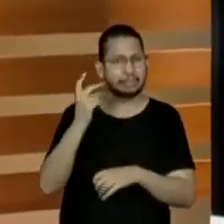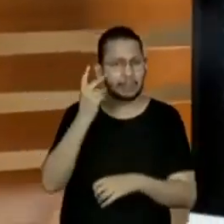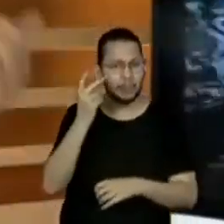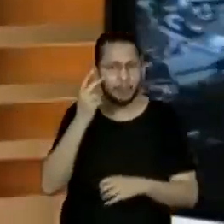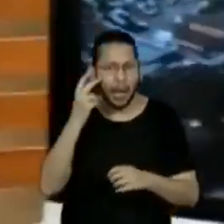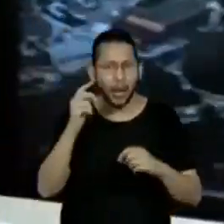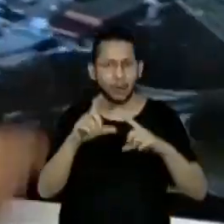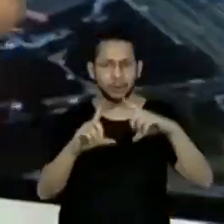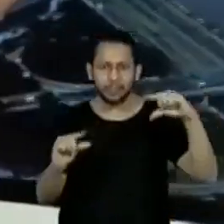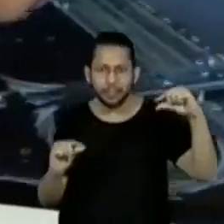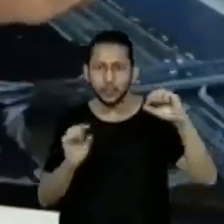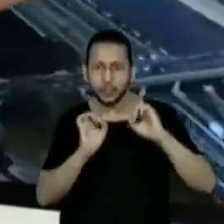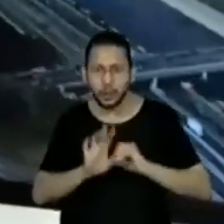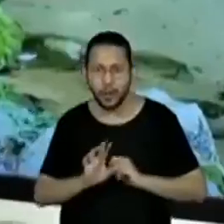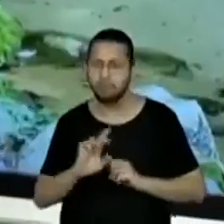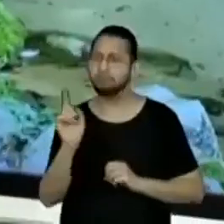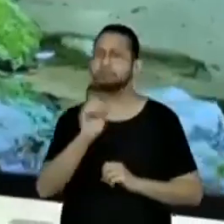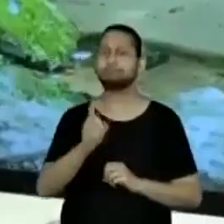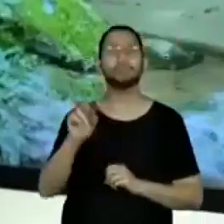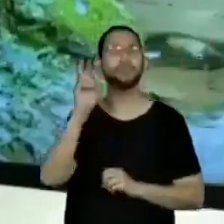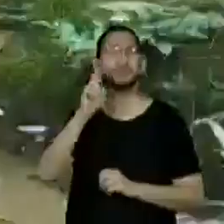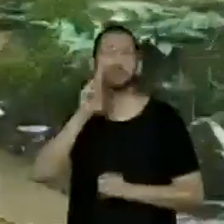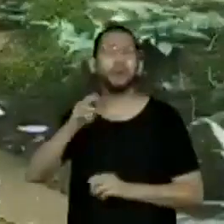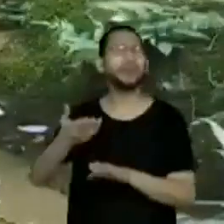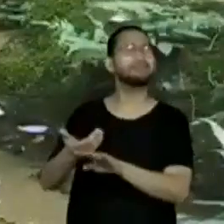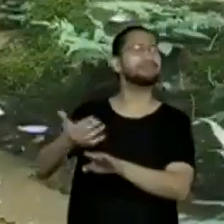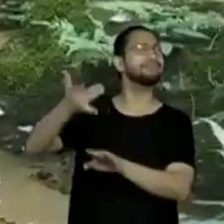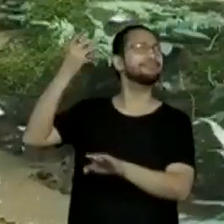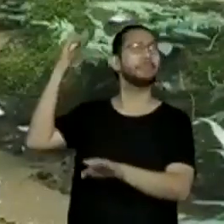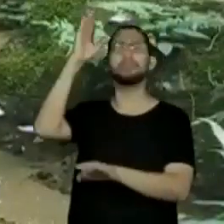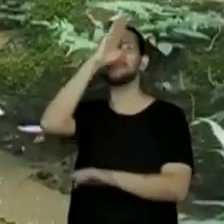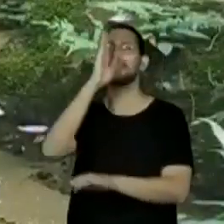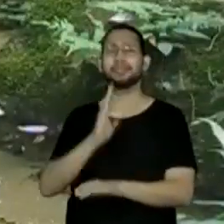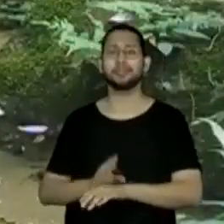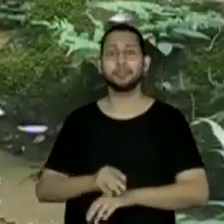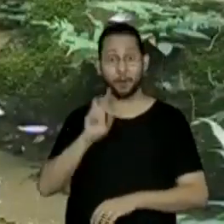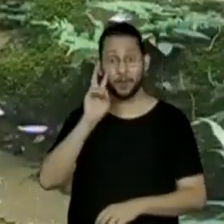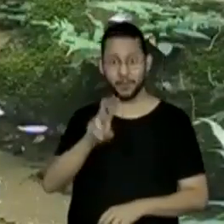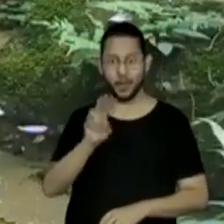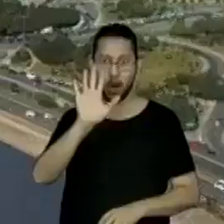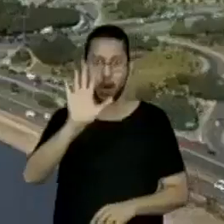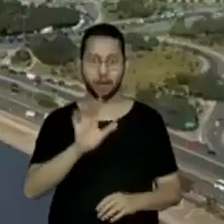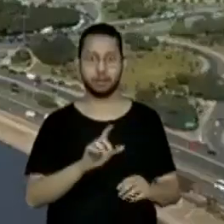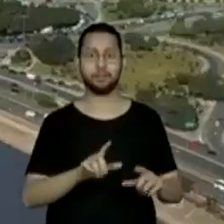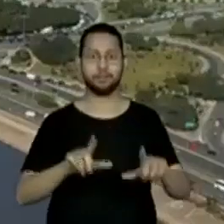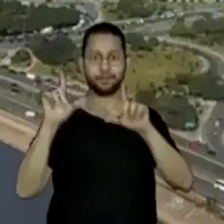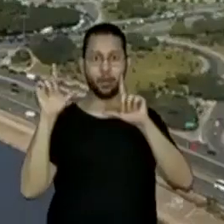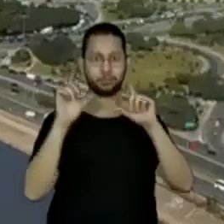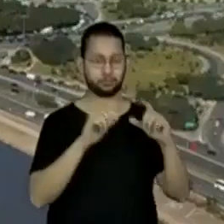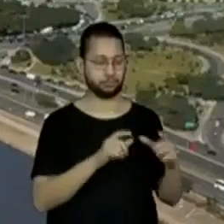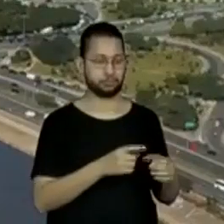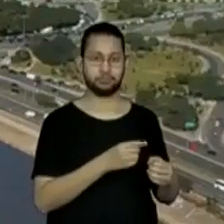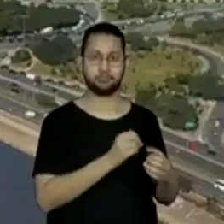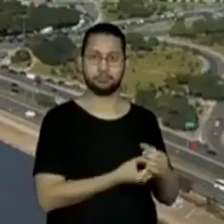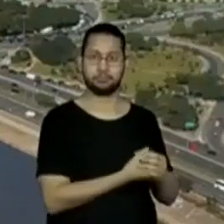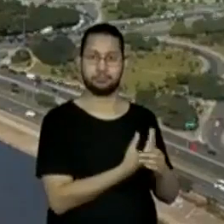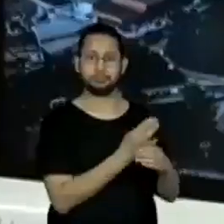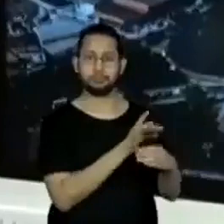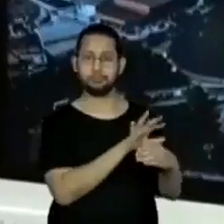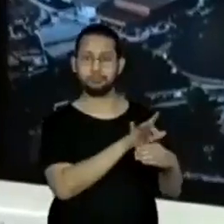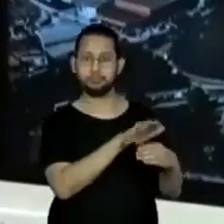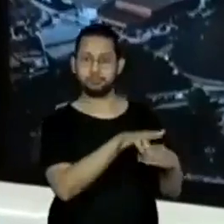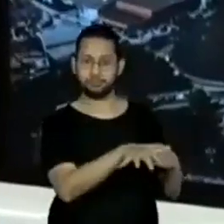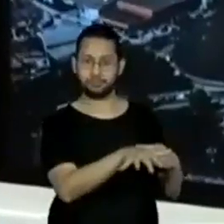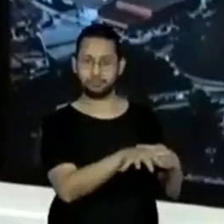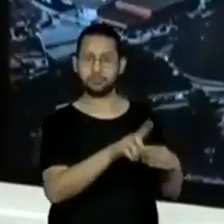olha, vamos de novo, esta primeira imagem e faz a comparação com a outra imagem,